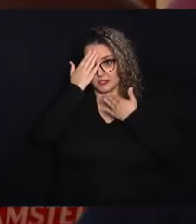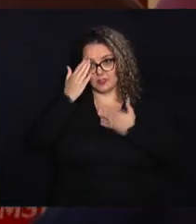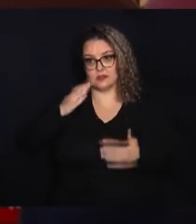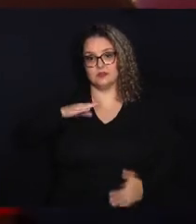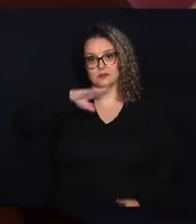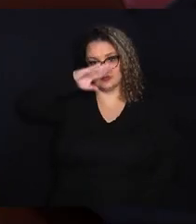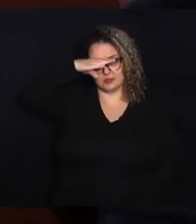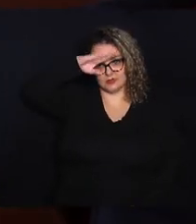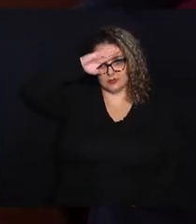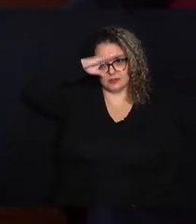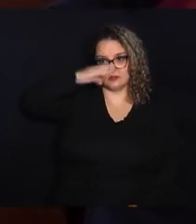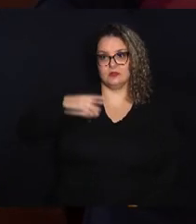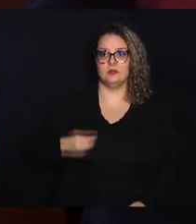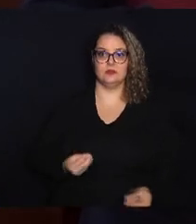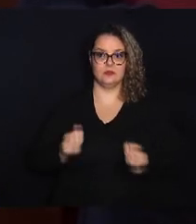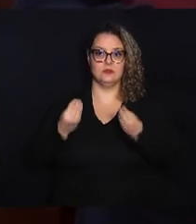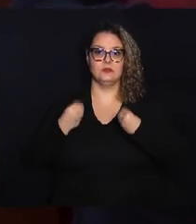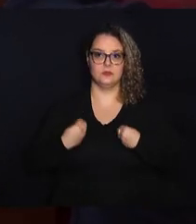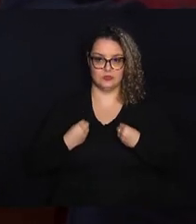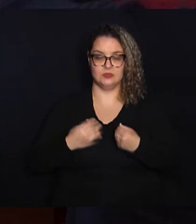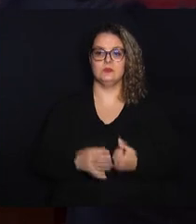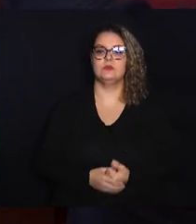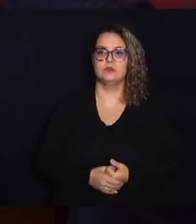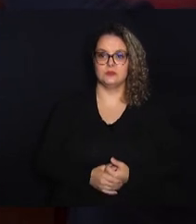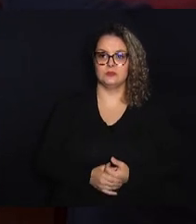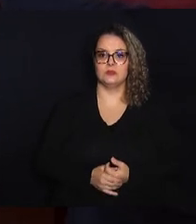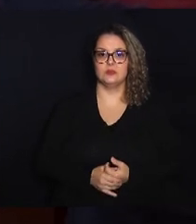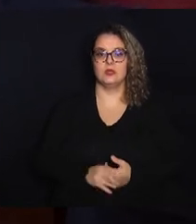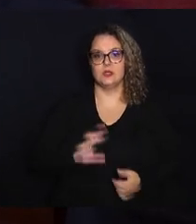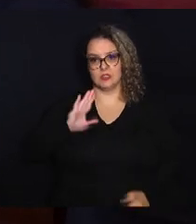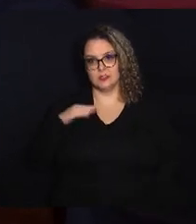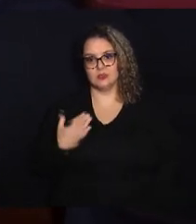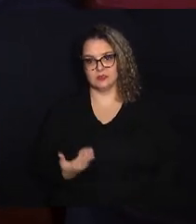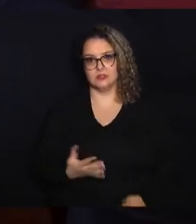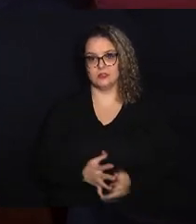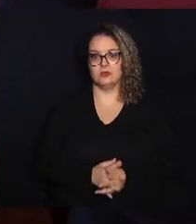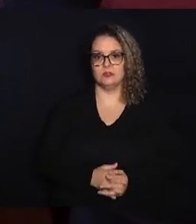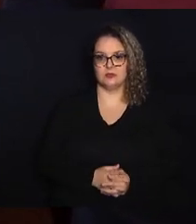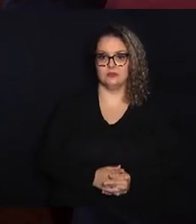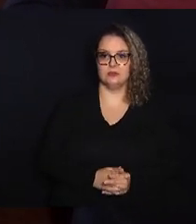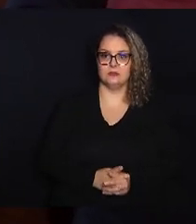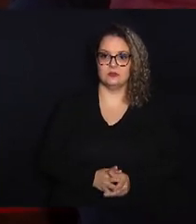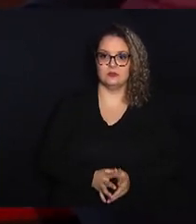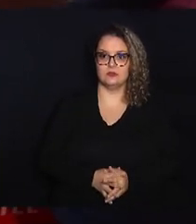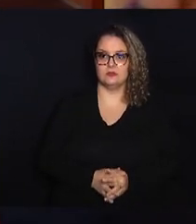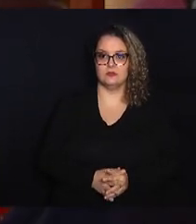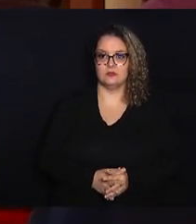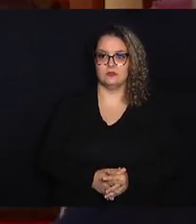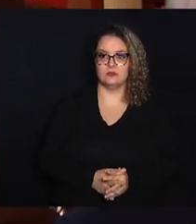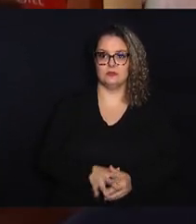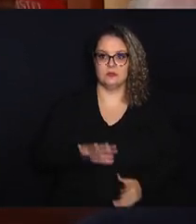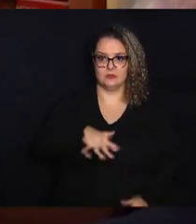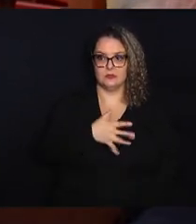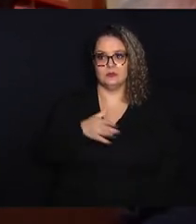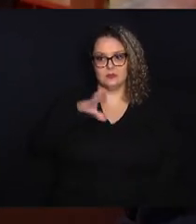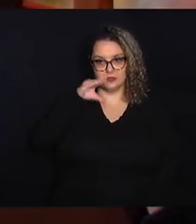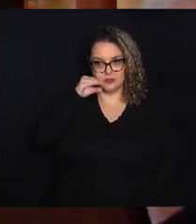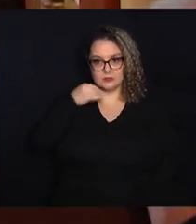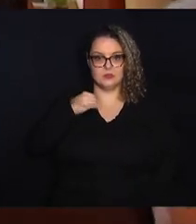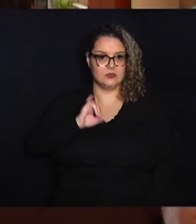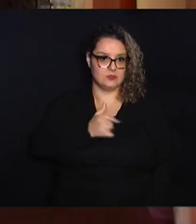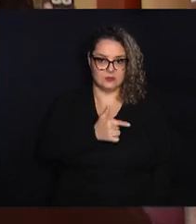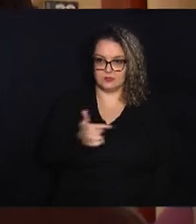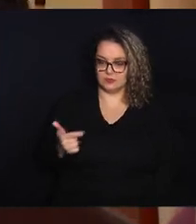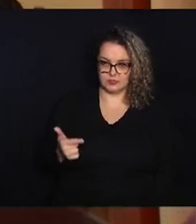que nos deu essa honraria. O quadro de funcionários também, acho que se não fosse